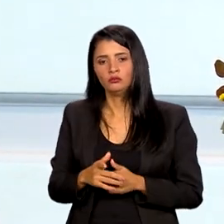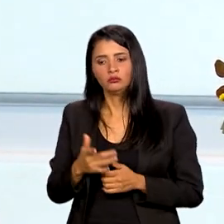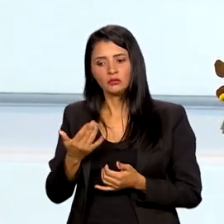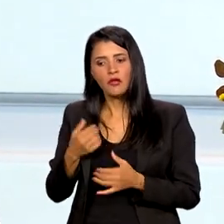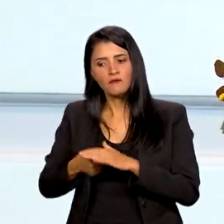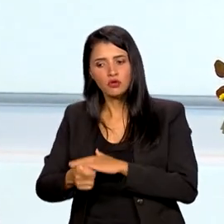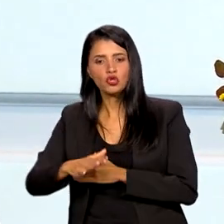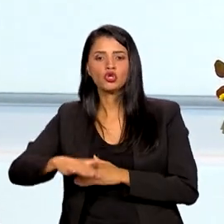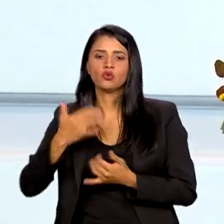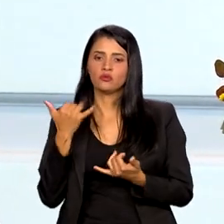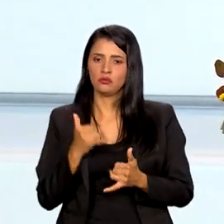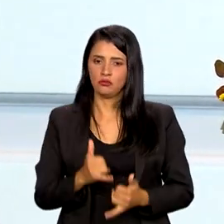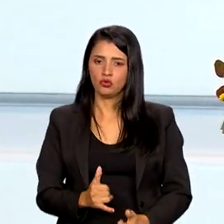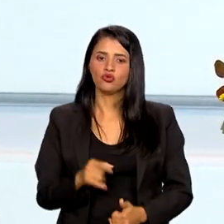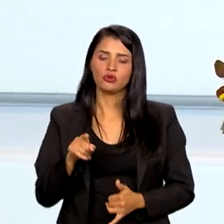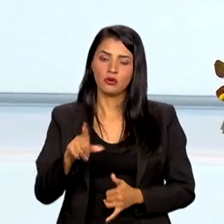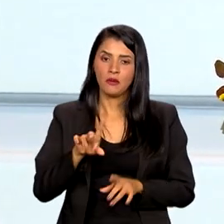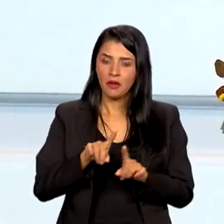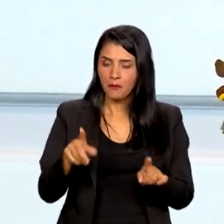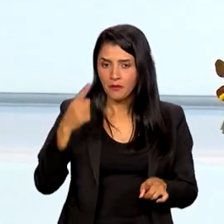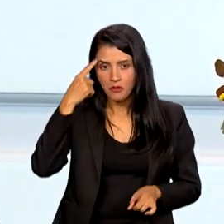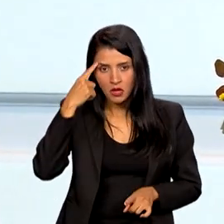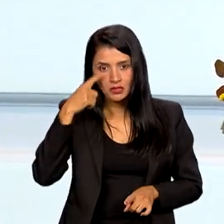o seguinte, né? Fortalecendo o Mercosul,